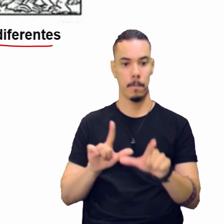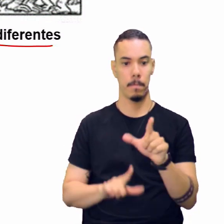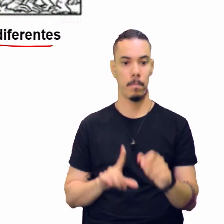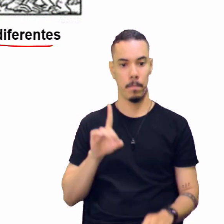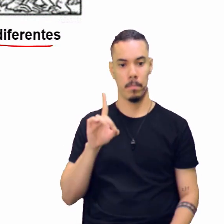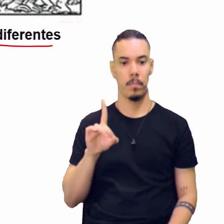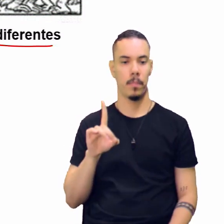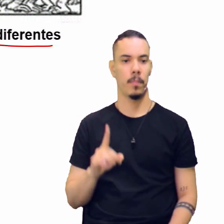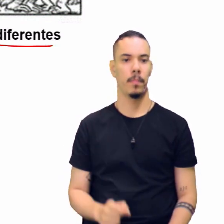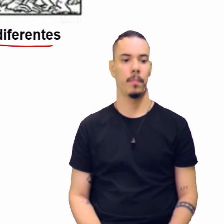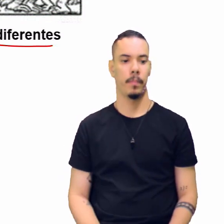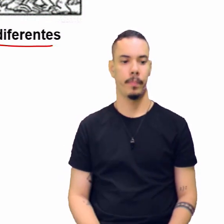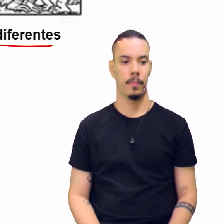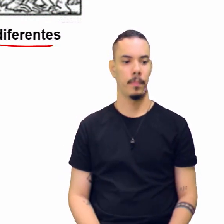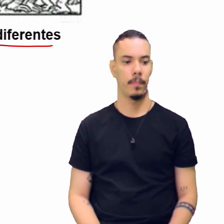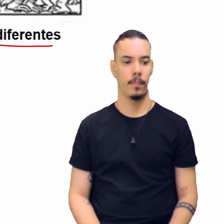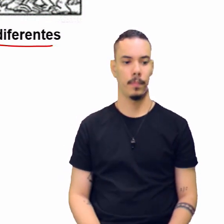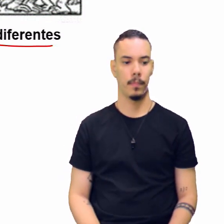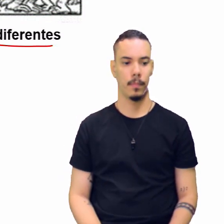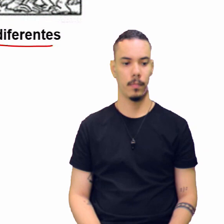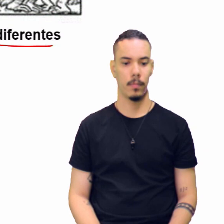letra D.